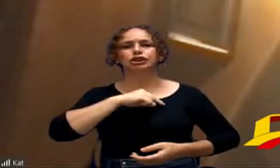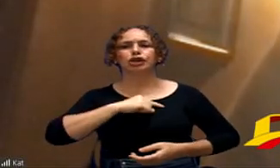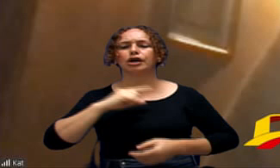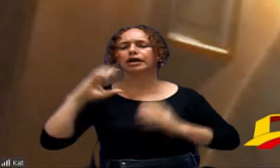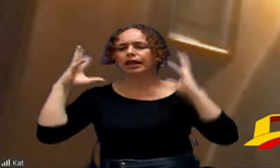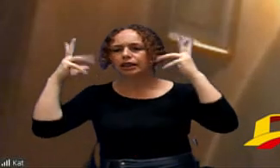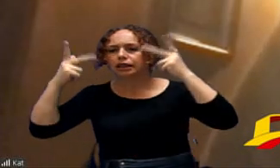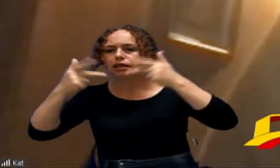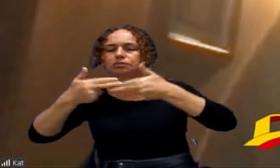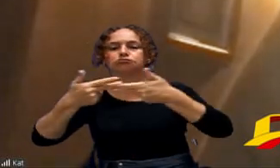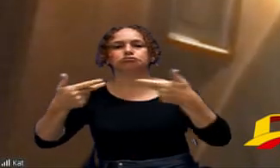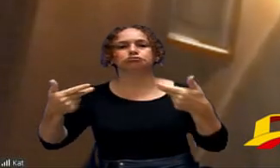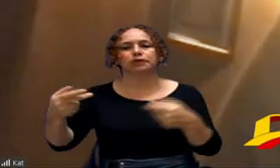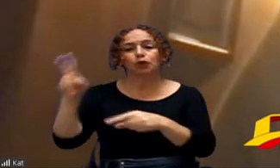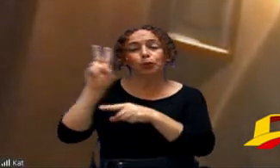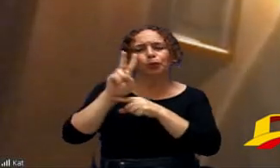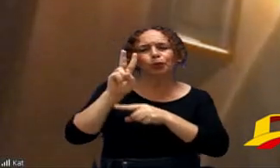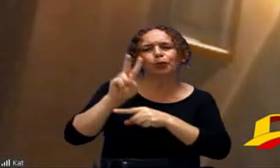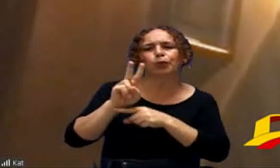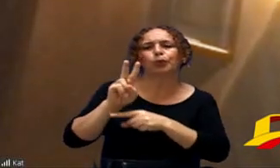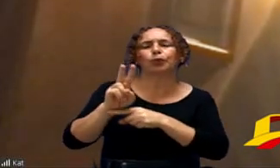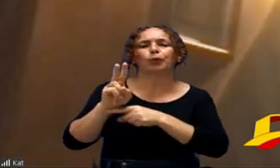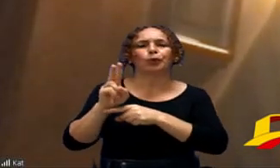você trabalha com uma equipe